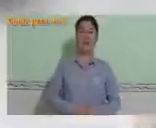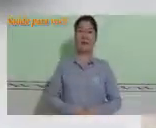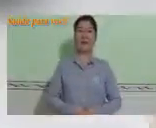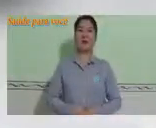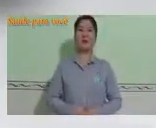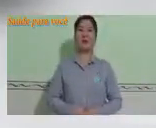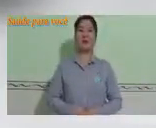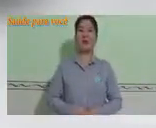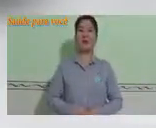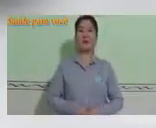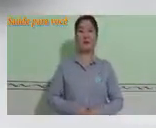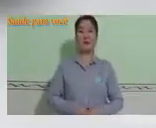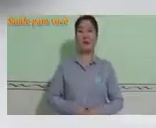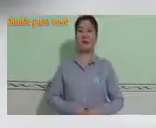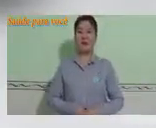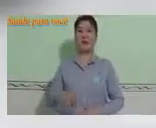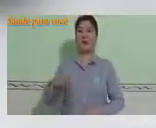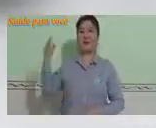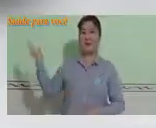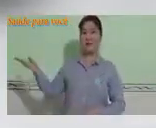Trinta horas, por exemplo,